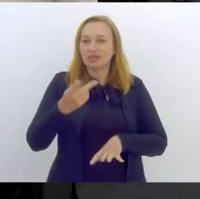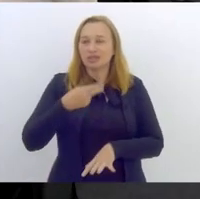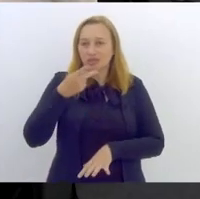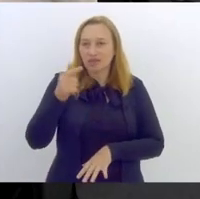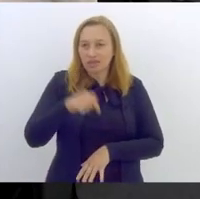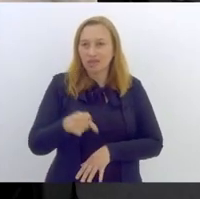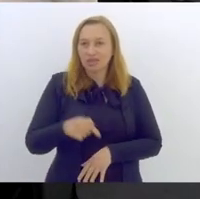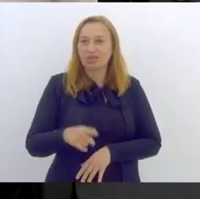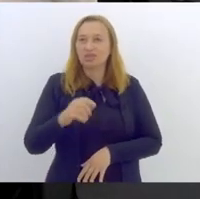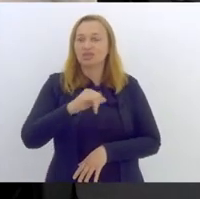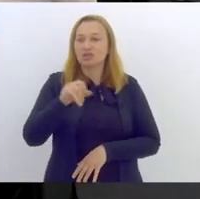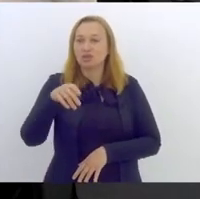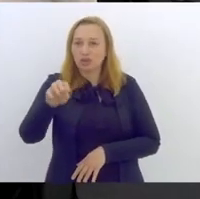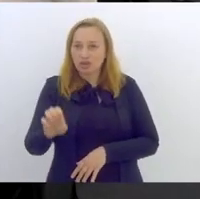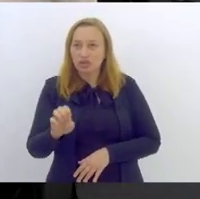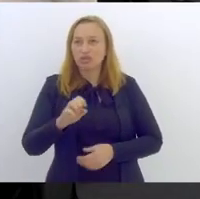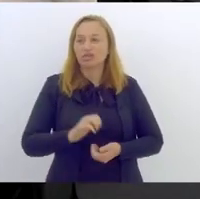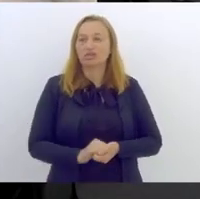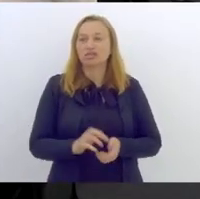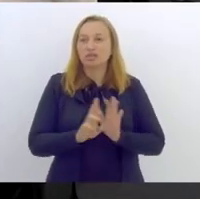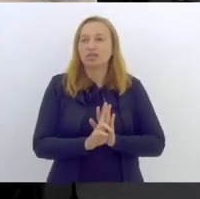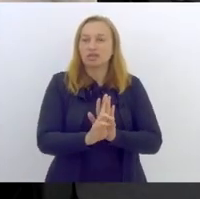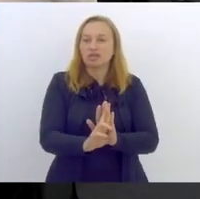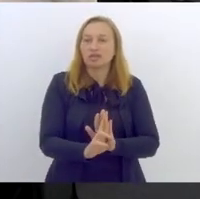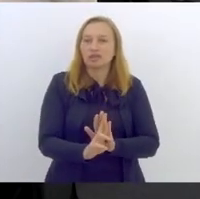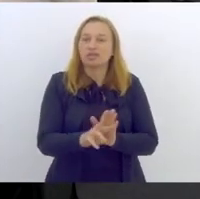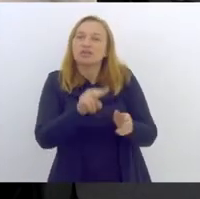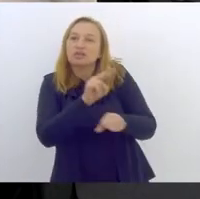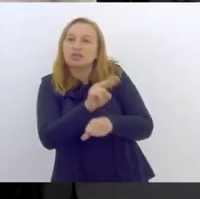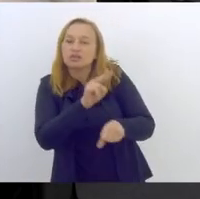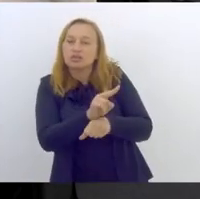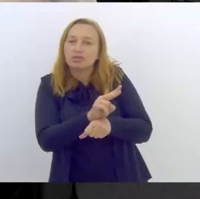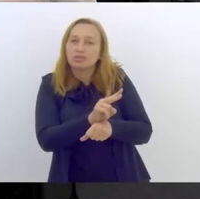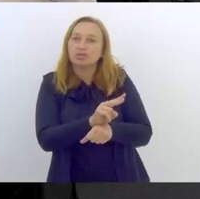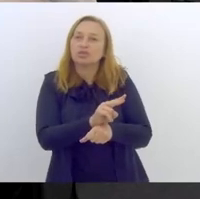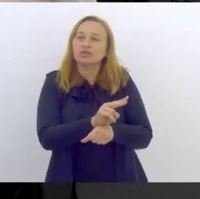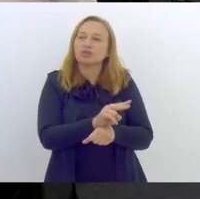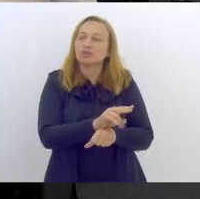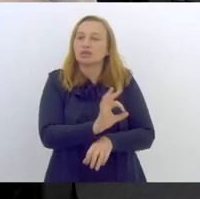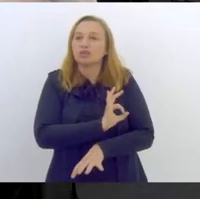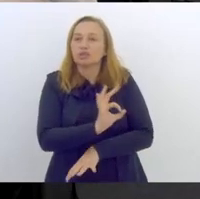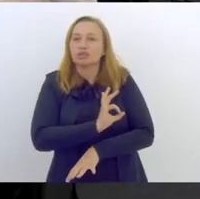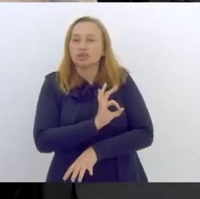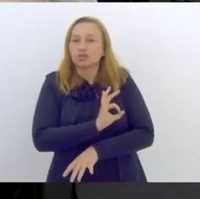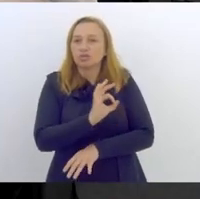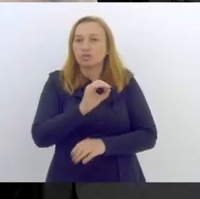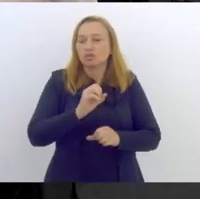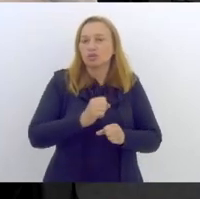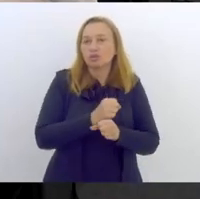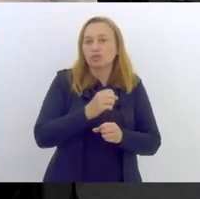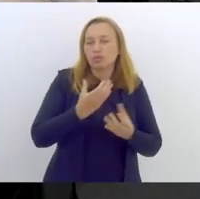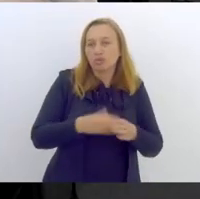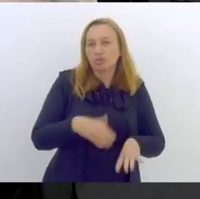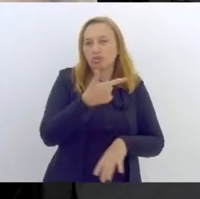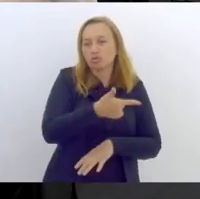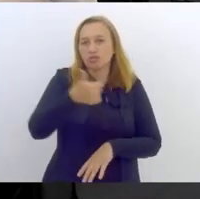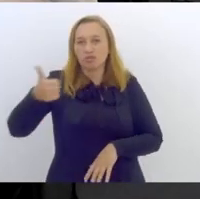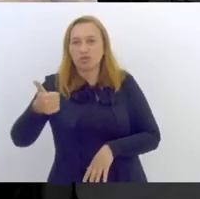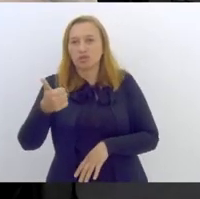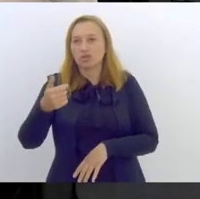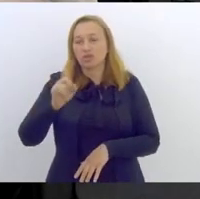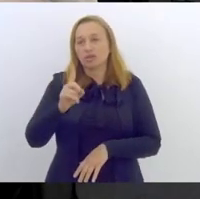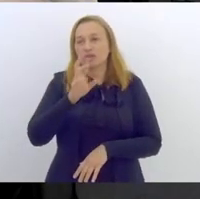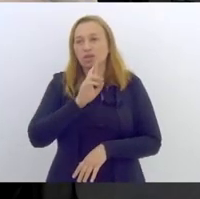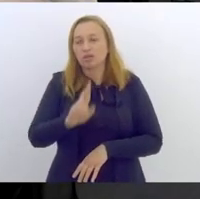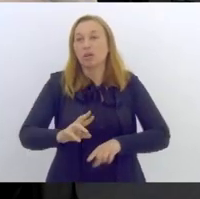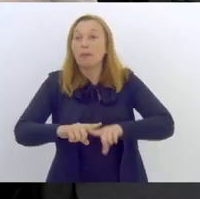Jorge energético representando os inspetores de concurso 2021 eu não poderia sair daqui hoje não sem a